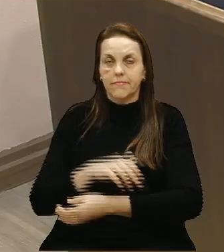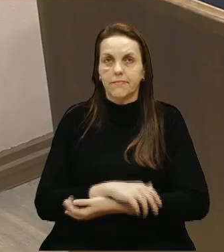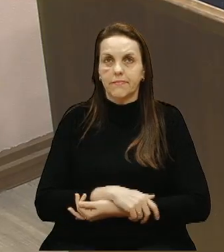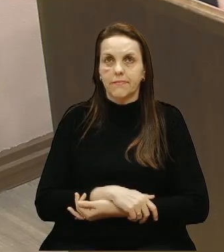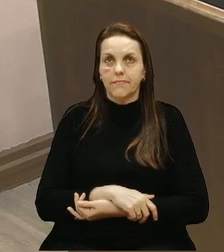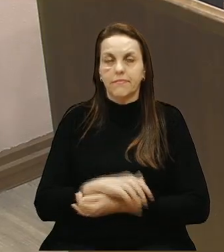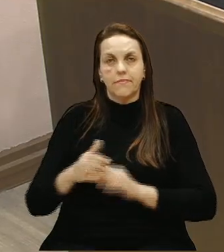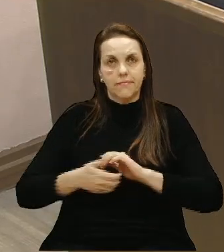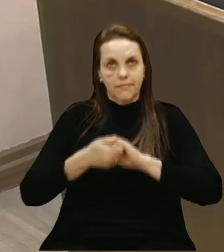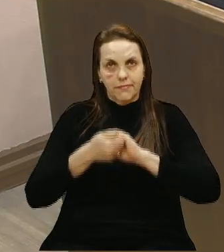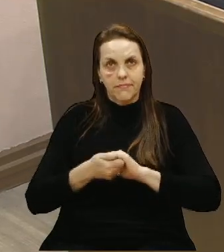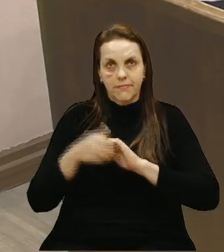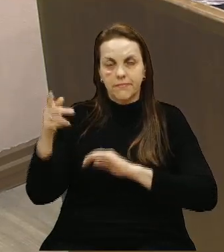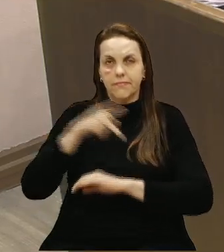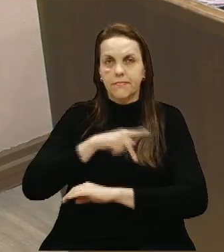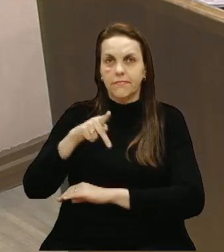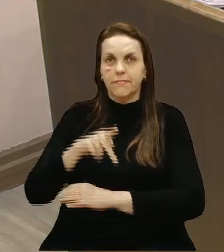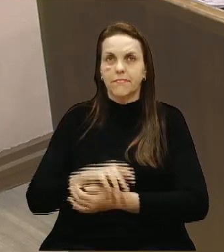cumprimentos ao senhor.